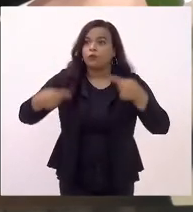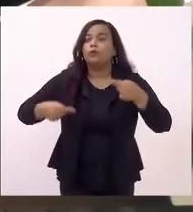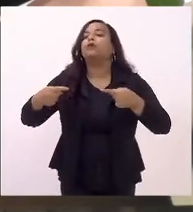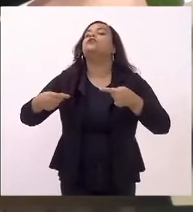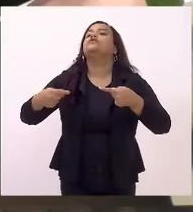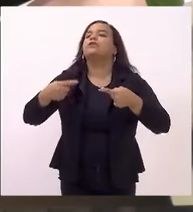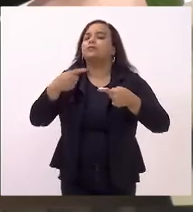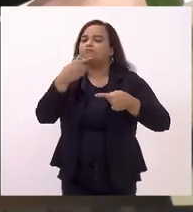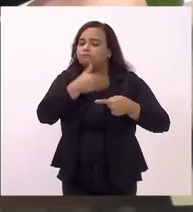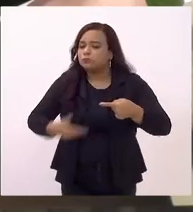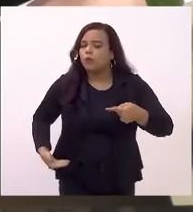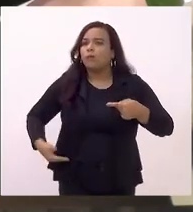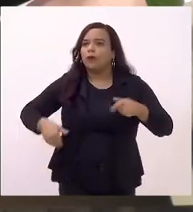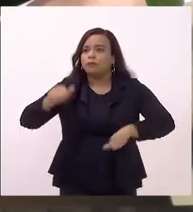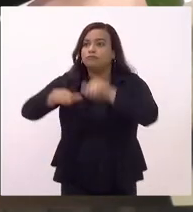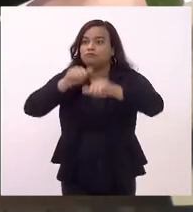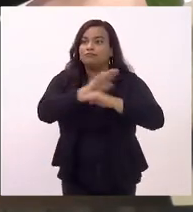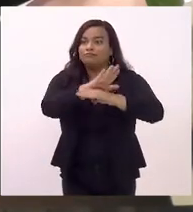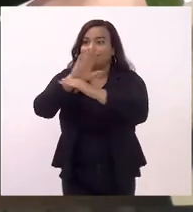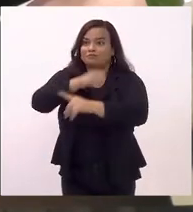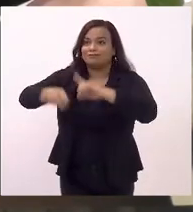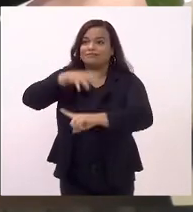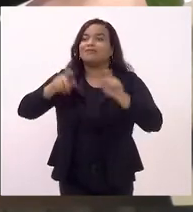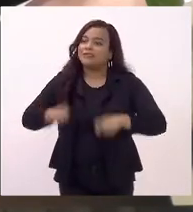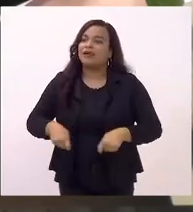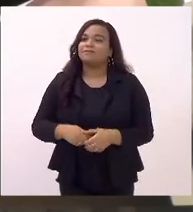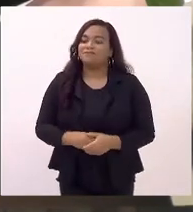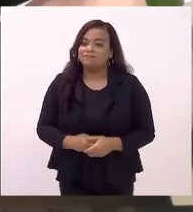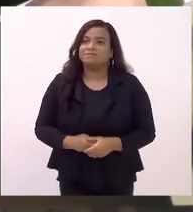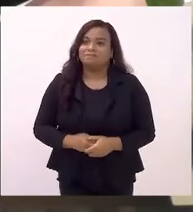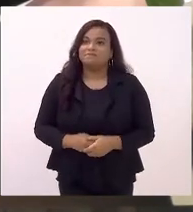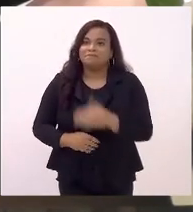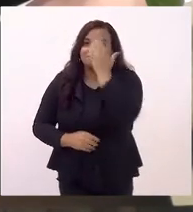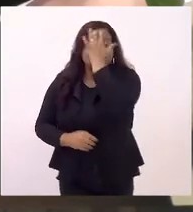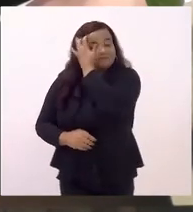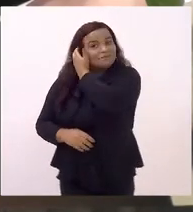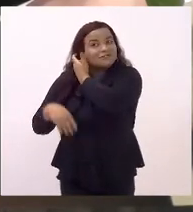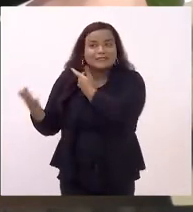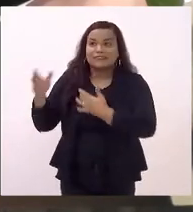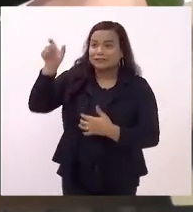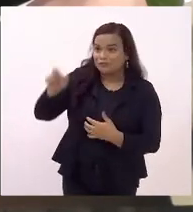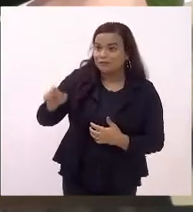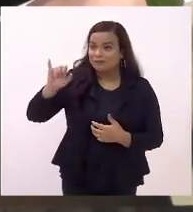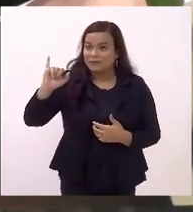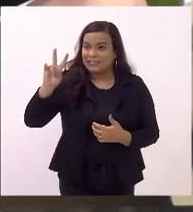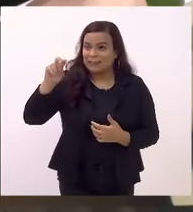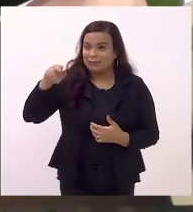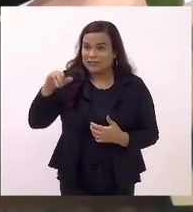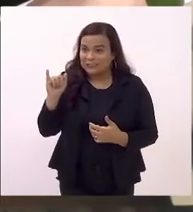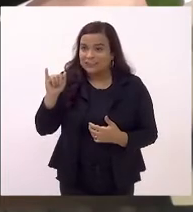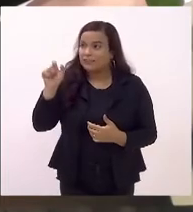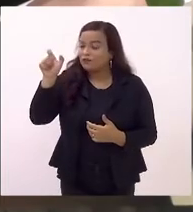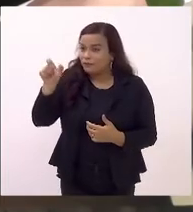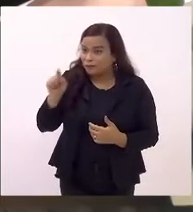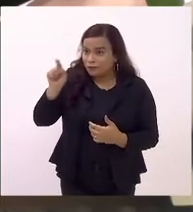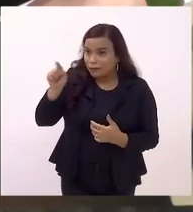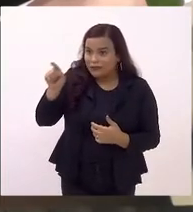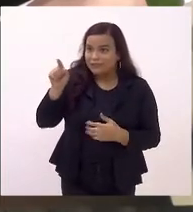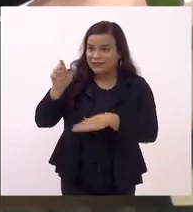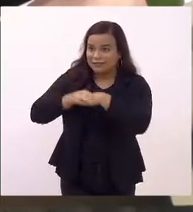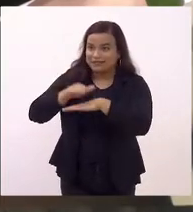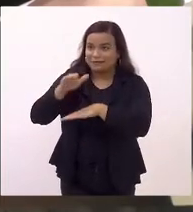de fato, transformem a nossa sociedade. Então, Ivani, você, como pré-candidato que